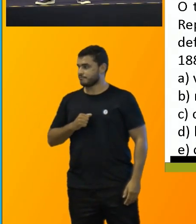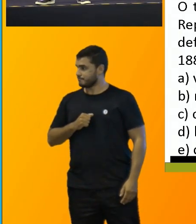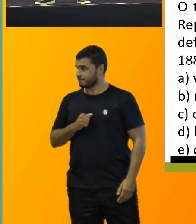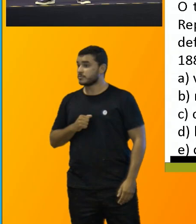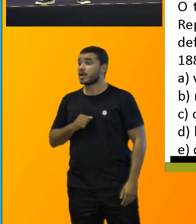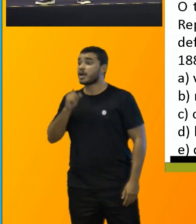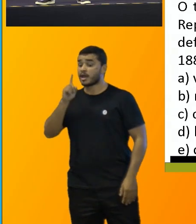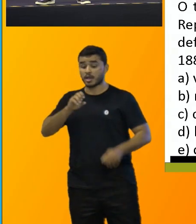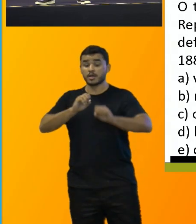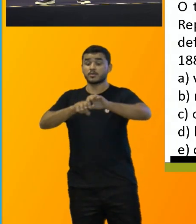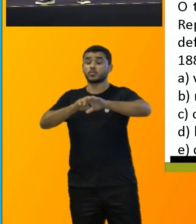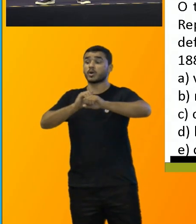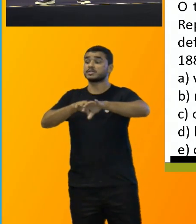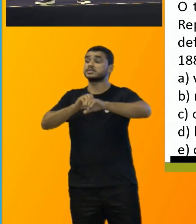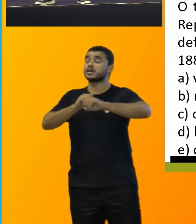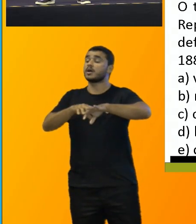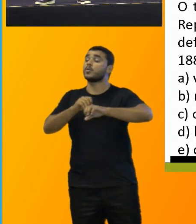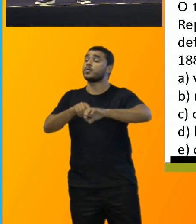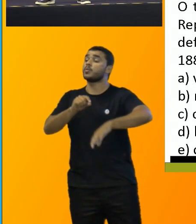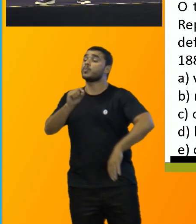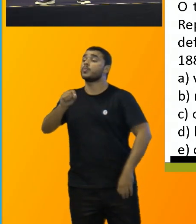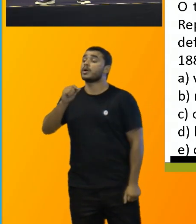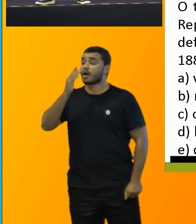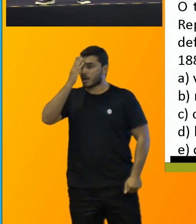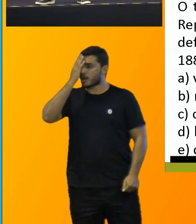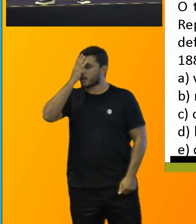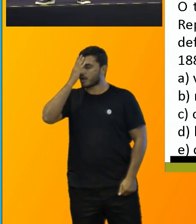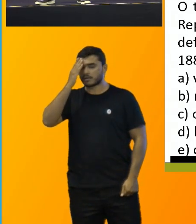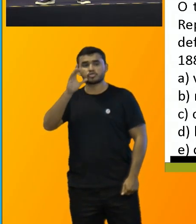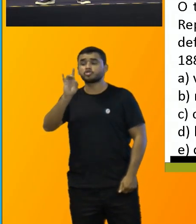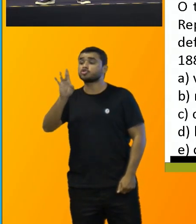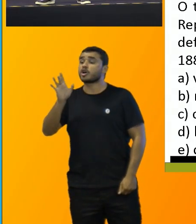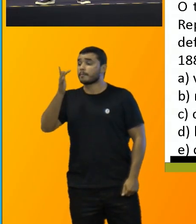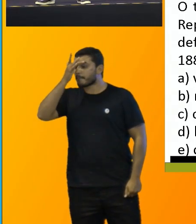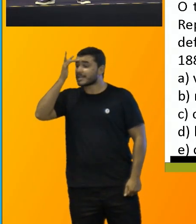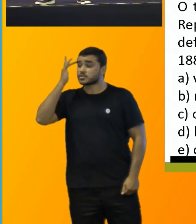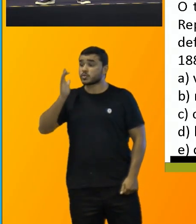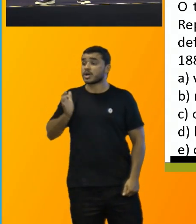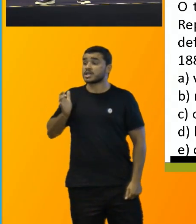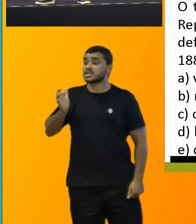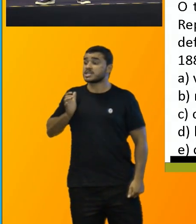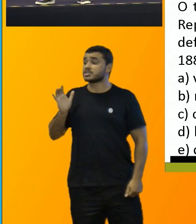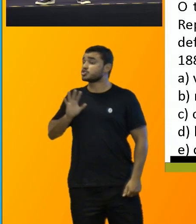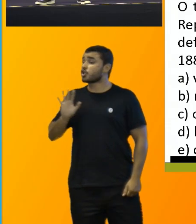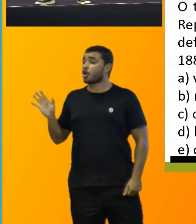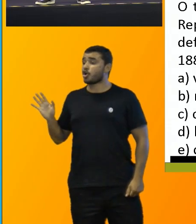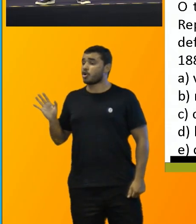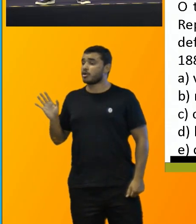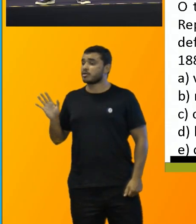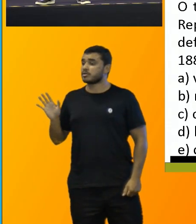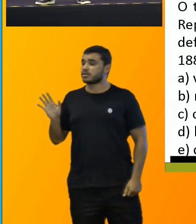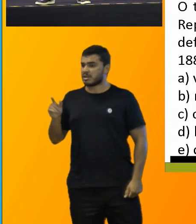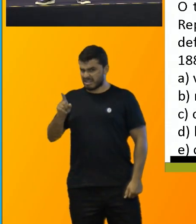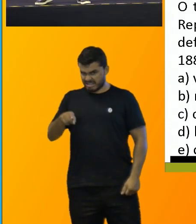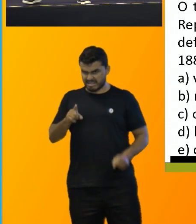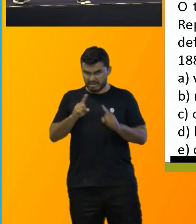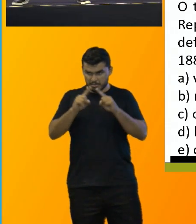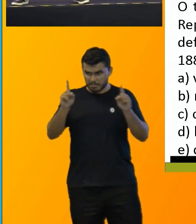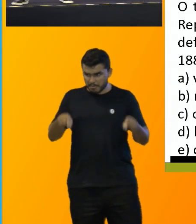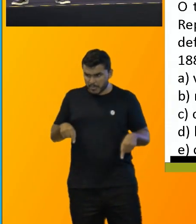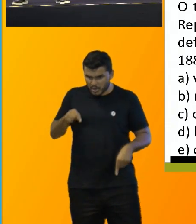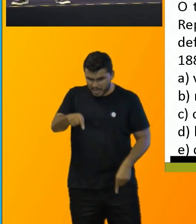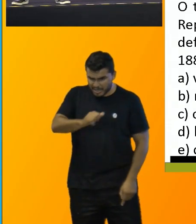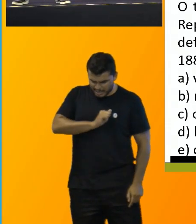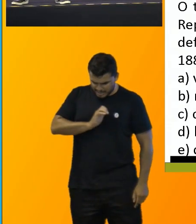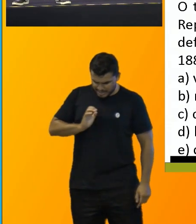A educação ela era ainda mais excludente do que é hoje. Não haveria um projeto como a Academia Enem hoje